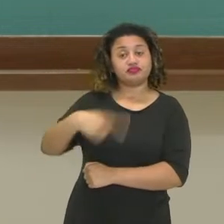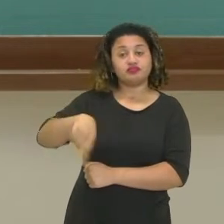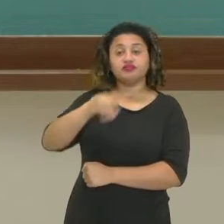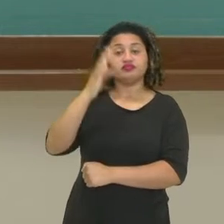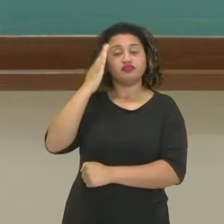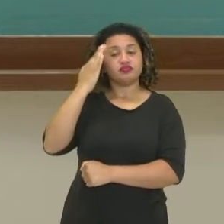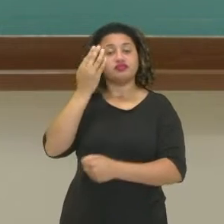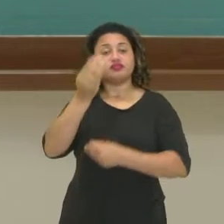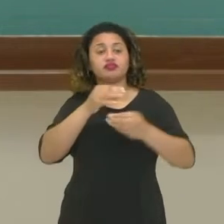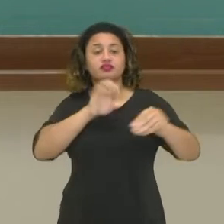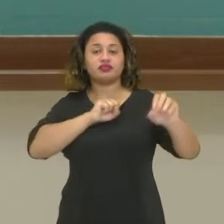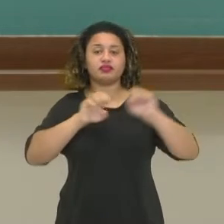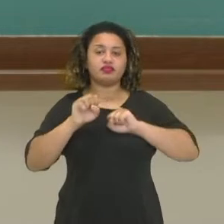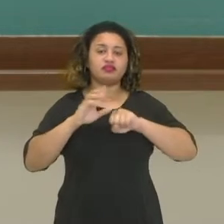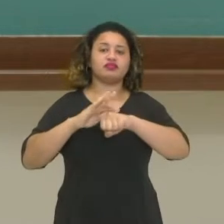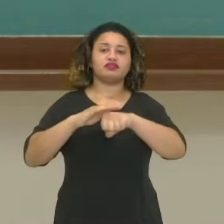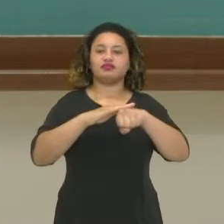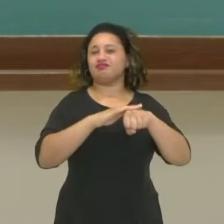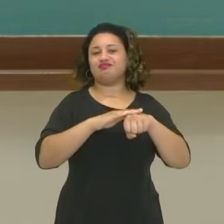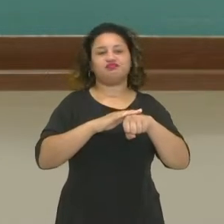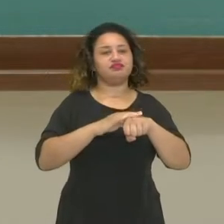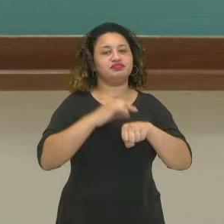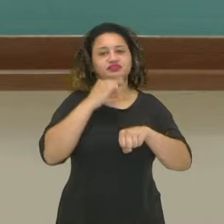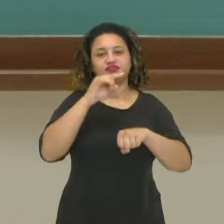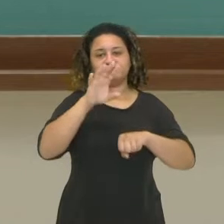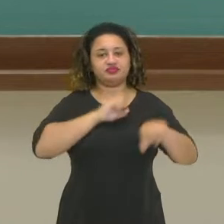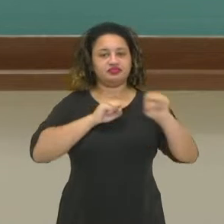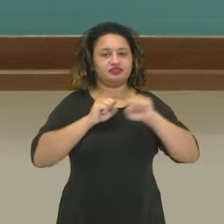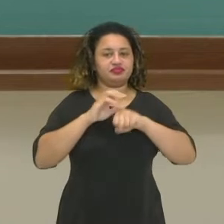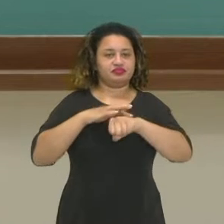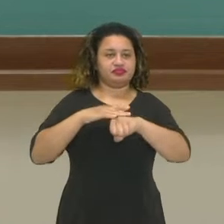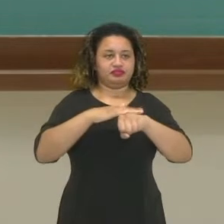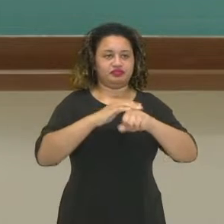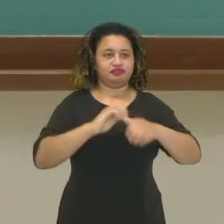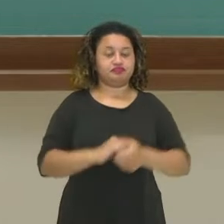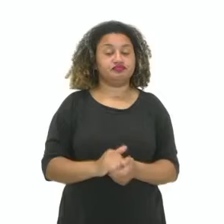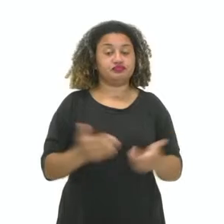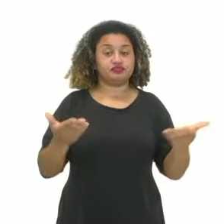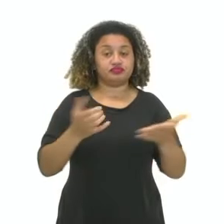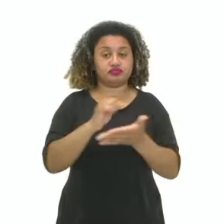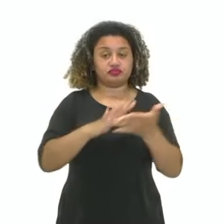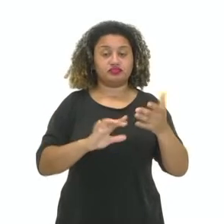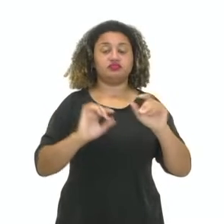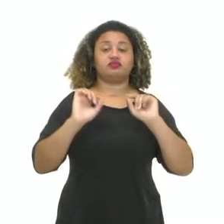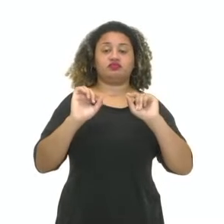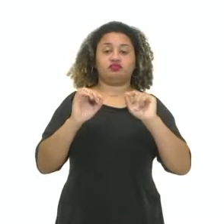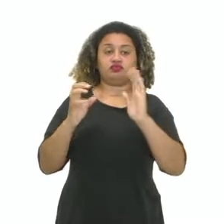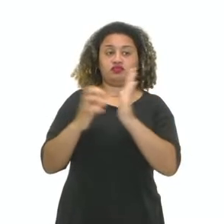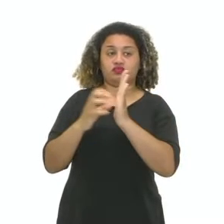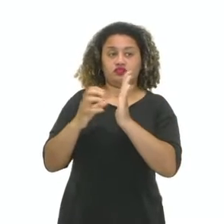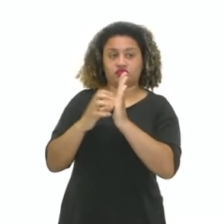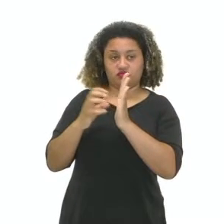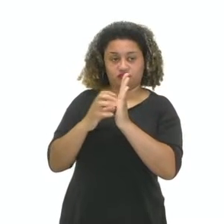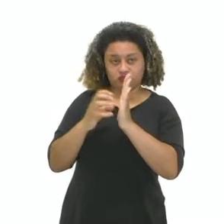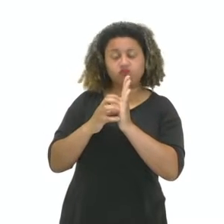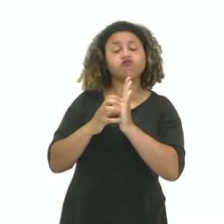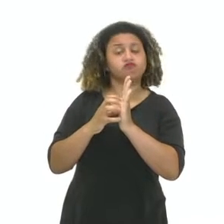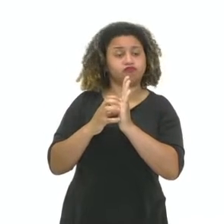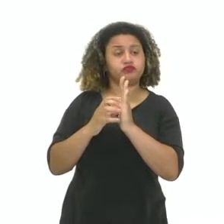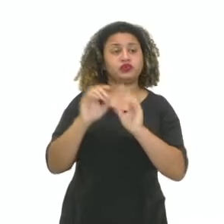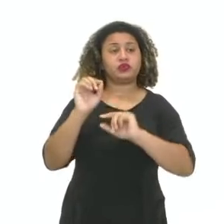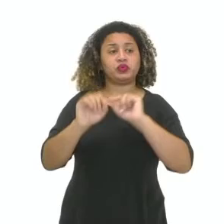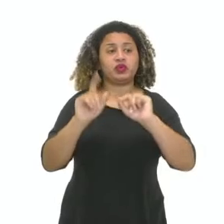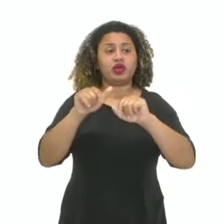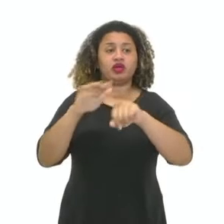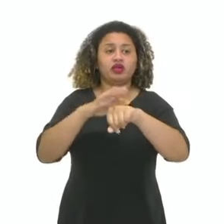que pega essa doença e como que não pega. Vamos para uma atividade. A AIDS, síndrome da imunodeficiência adquirida,